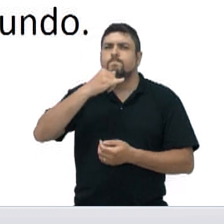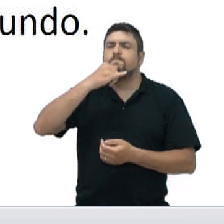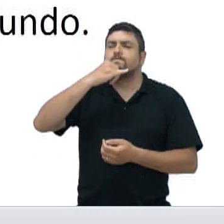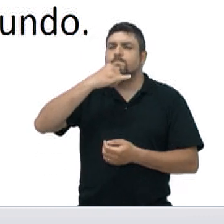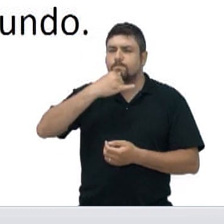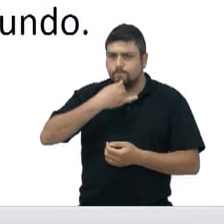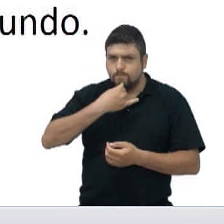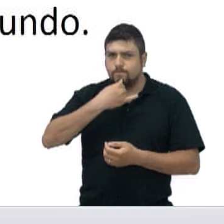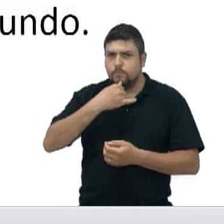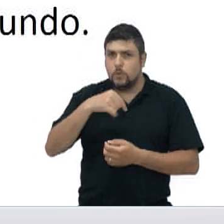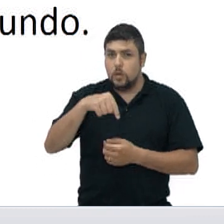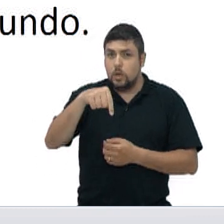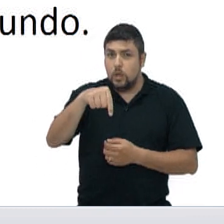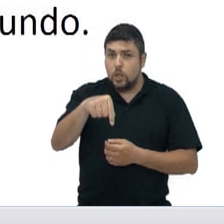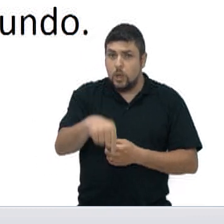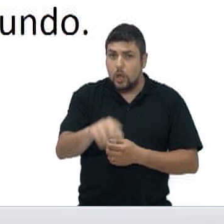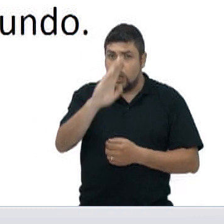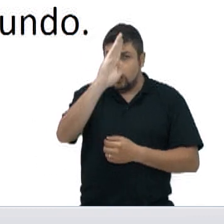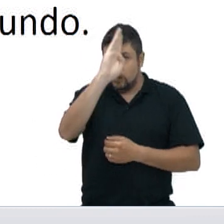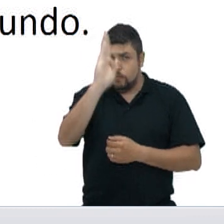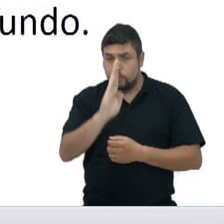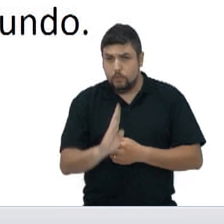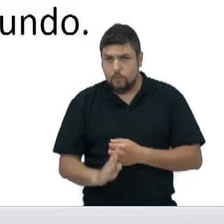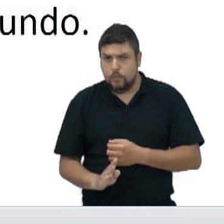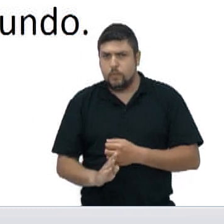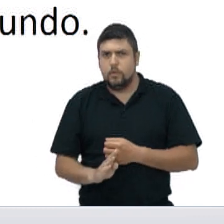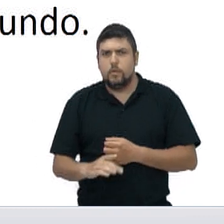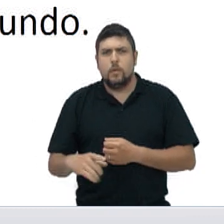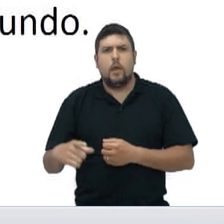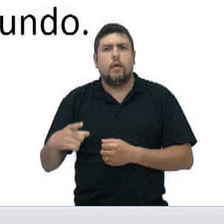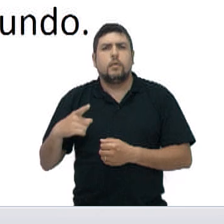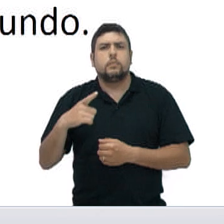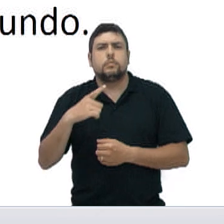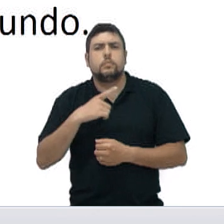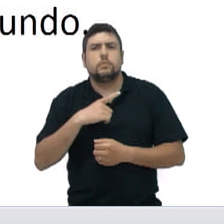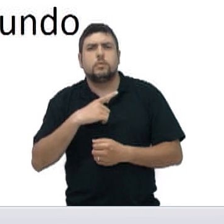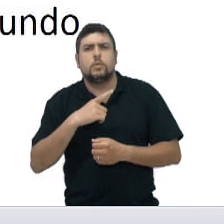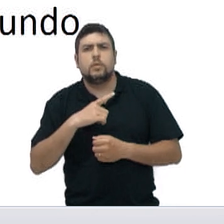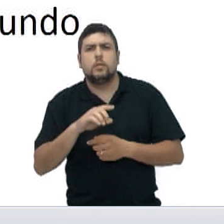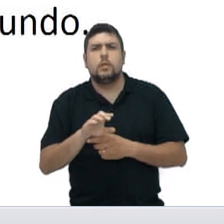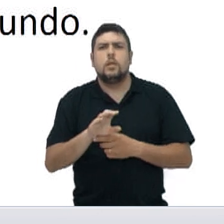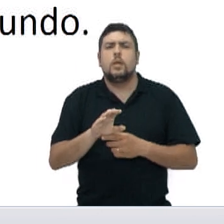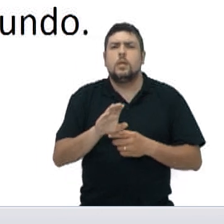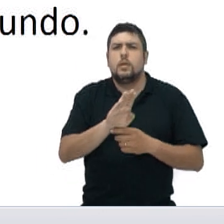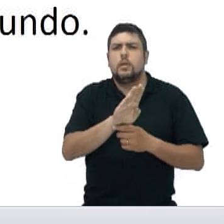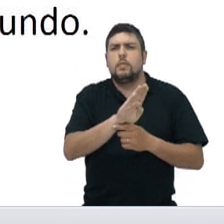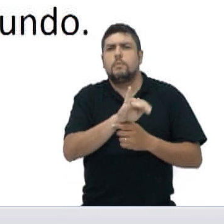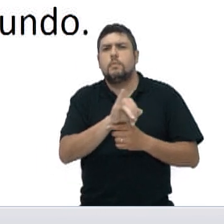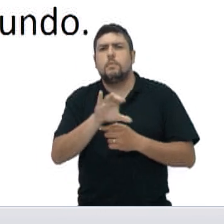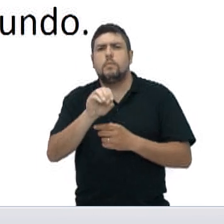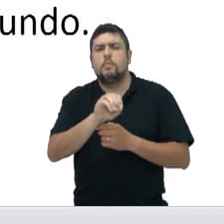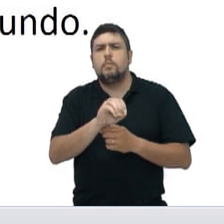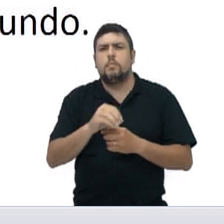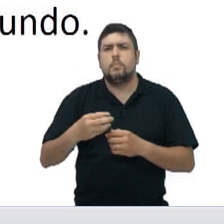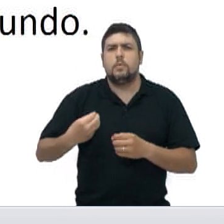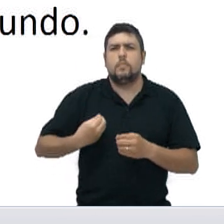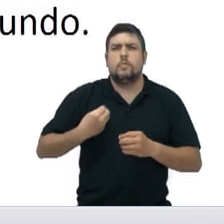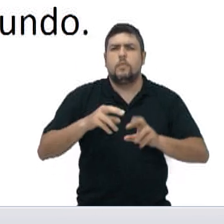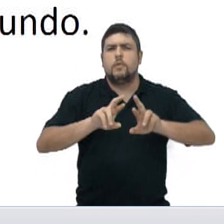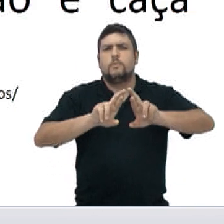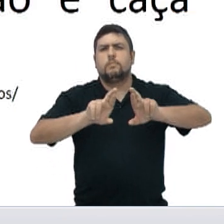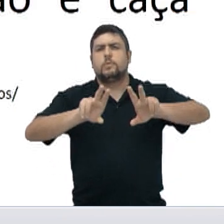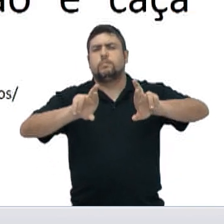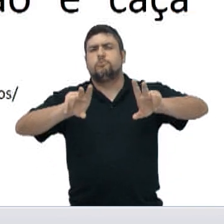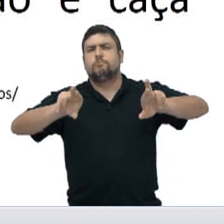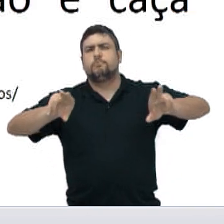mente que o Brasil é o país com a biodiversidade mais rica do mundo.